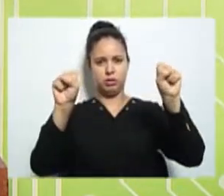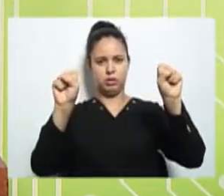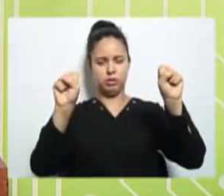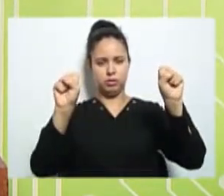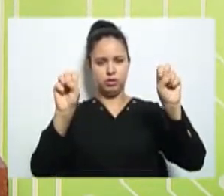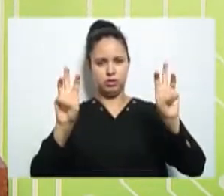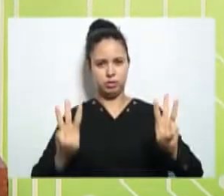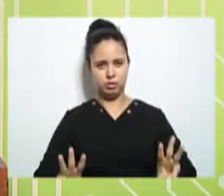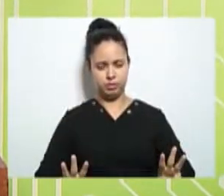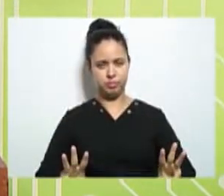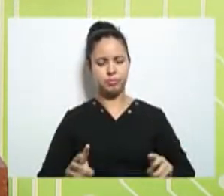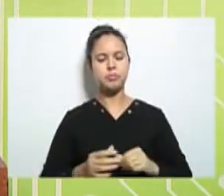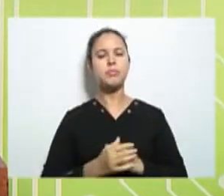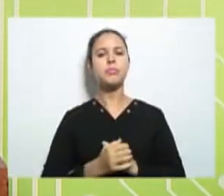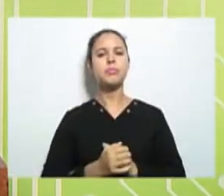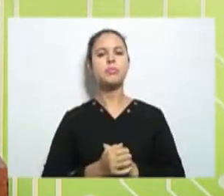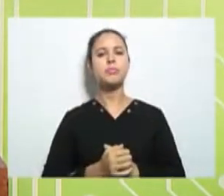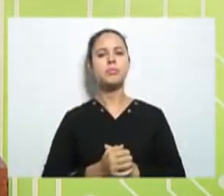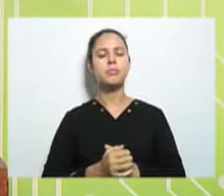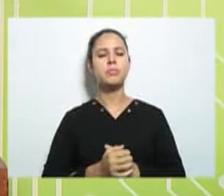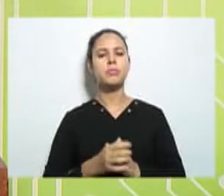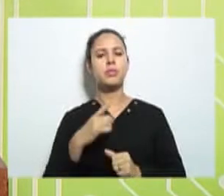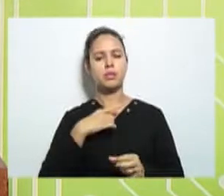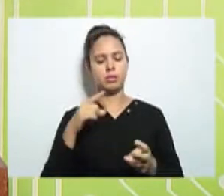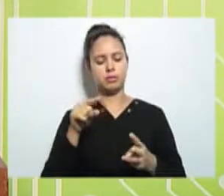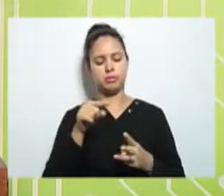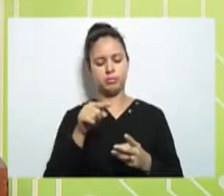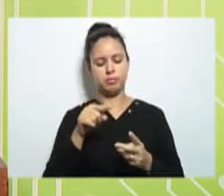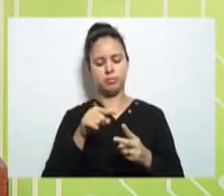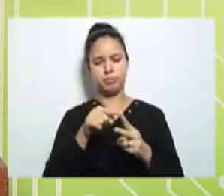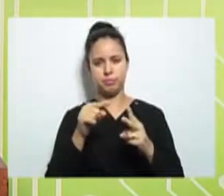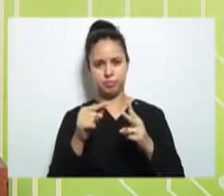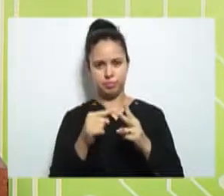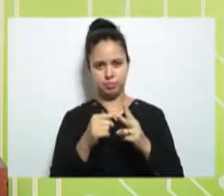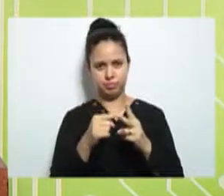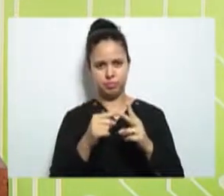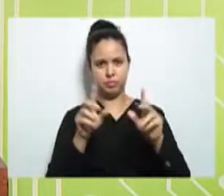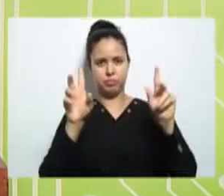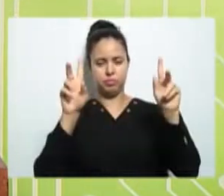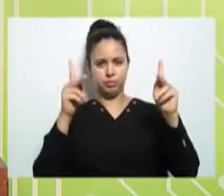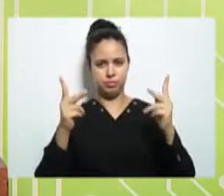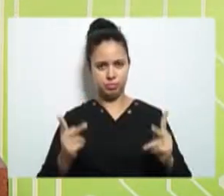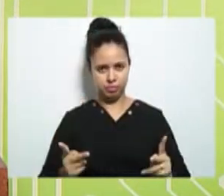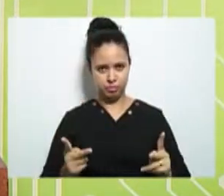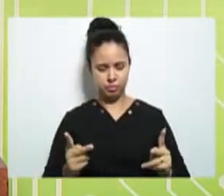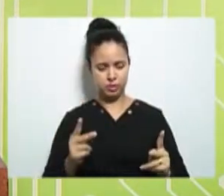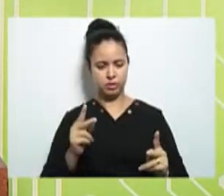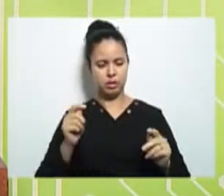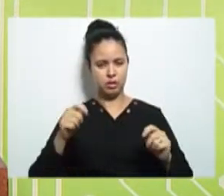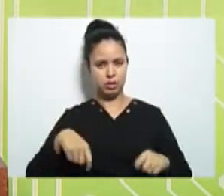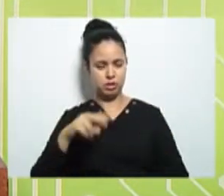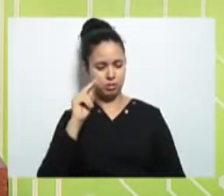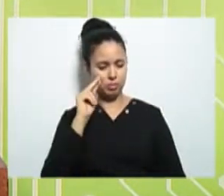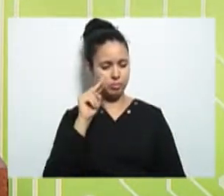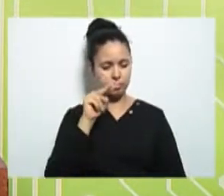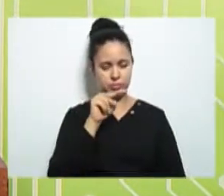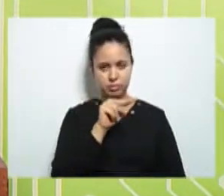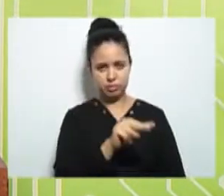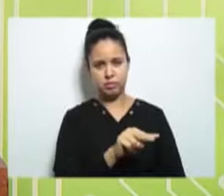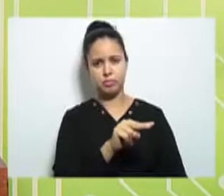bom? Então a gente tem essas duas componentes básicos de um computador. Hardware, parte física, aí entra equipamentos